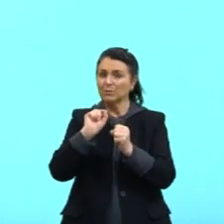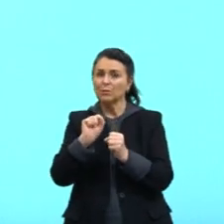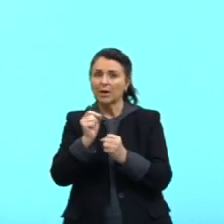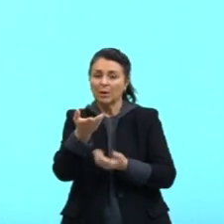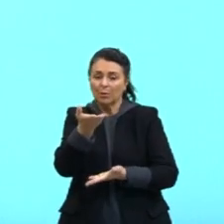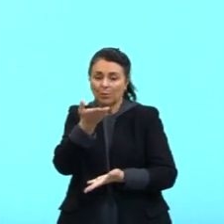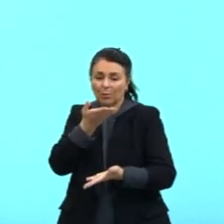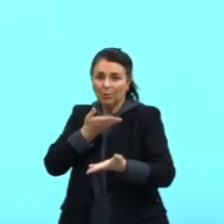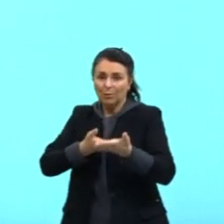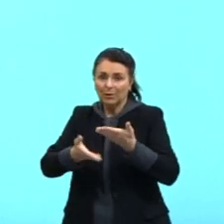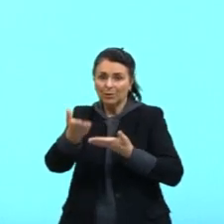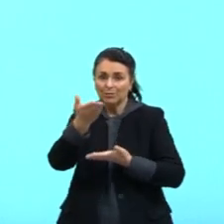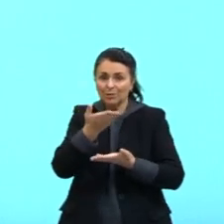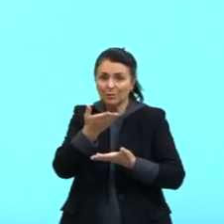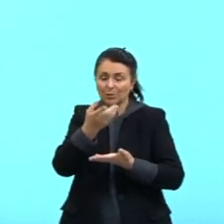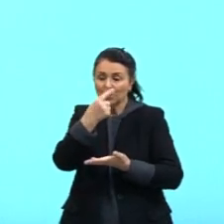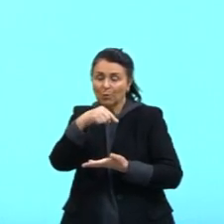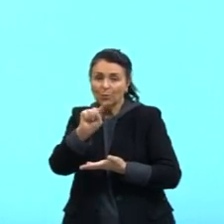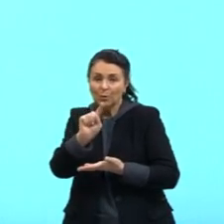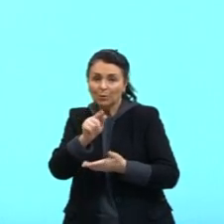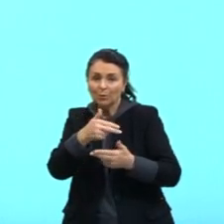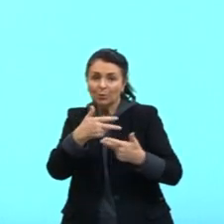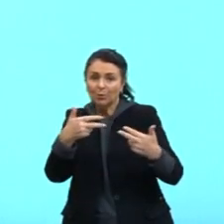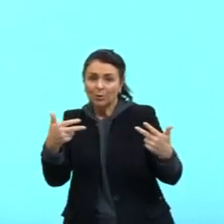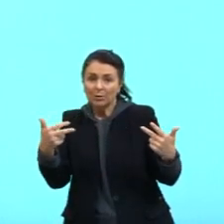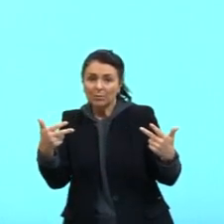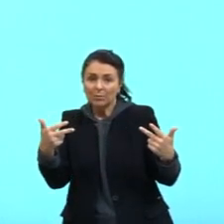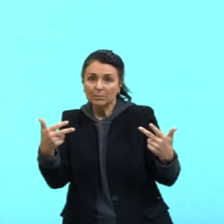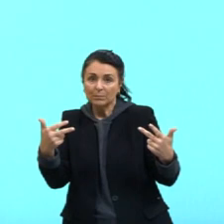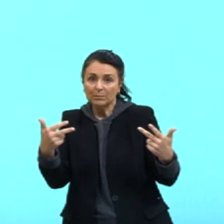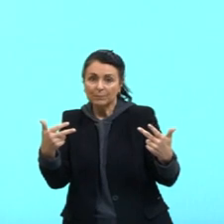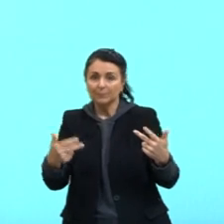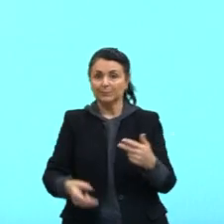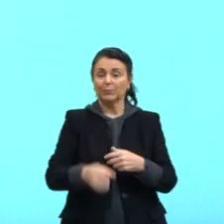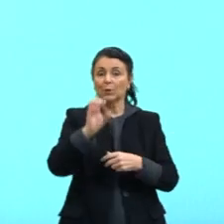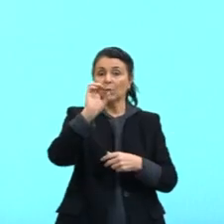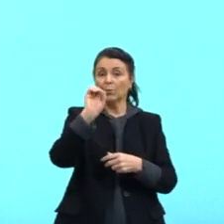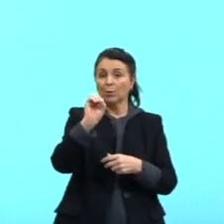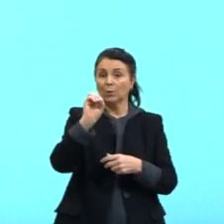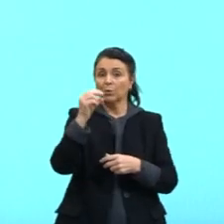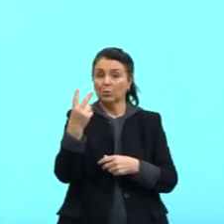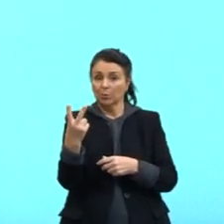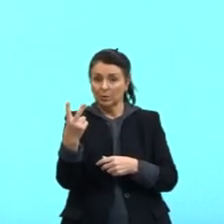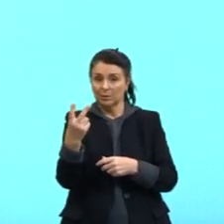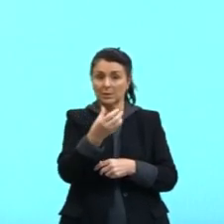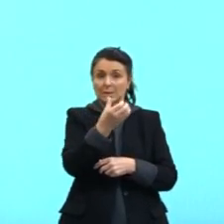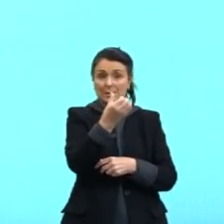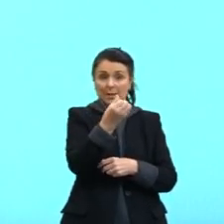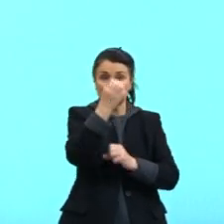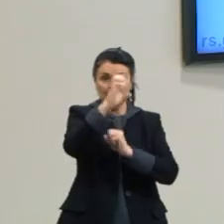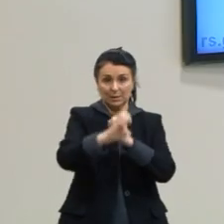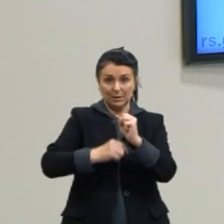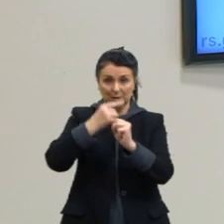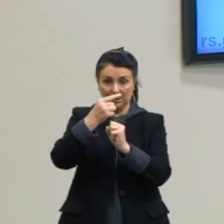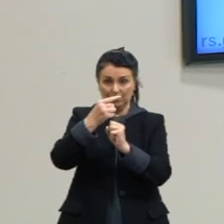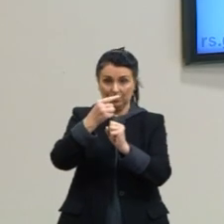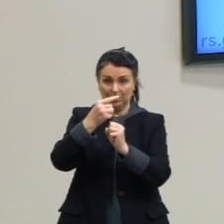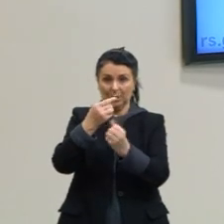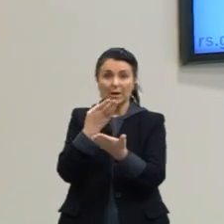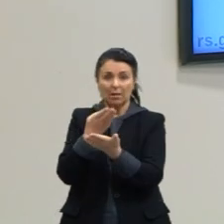compartilhamento com outro elemento nesse caso como oxigênio tem 6 elétrons E aí nós vemos isso na aula